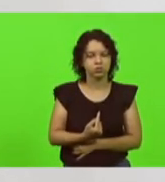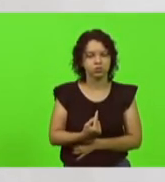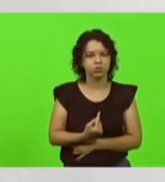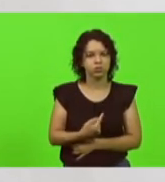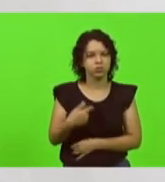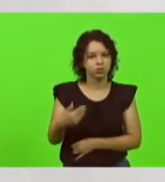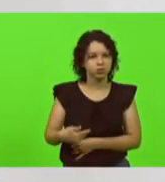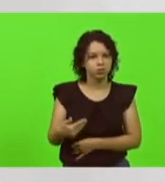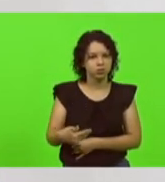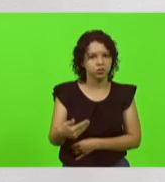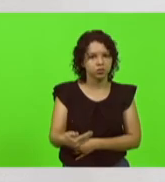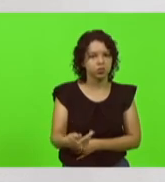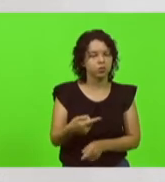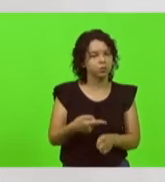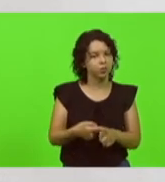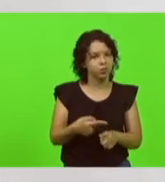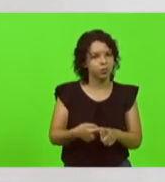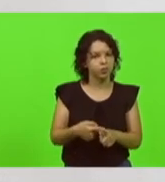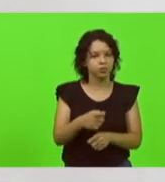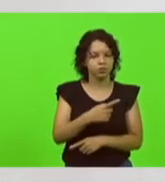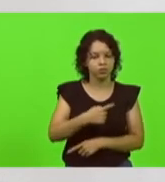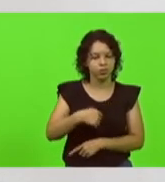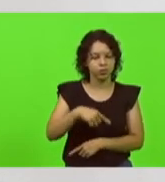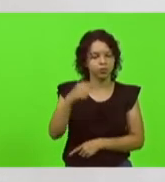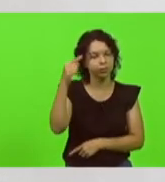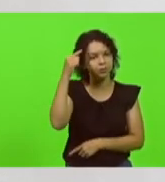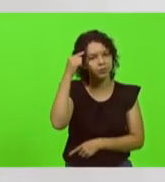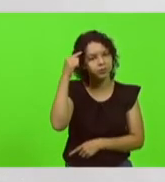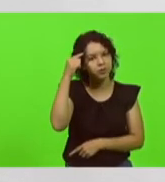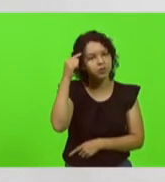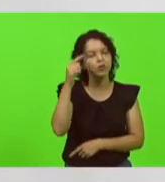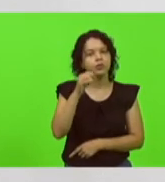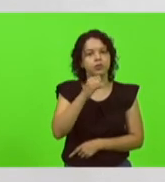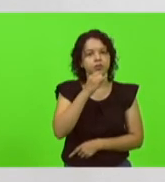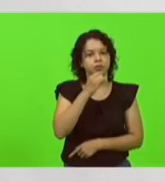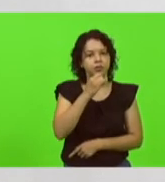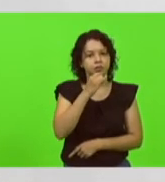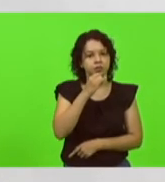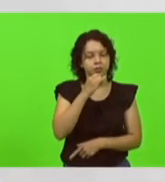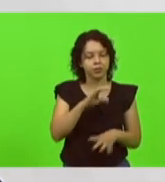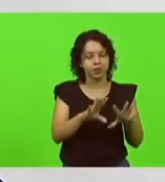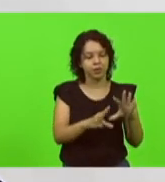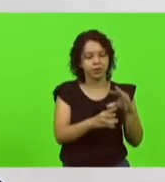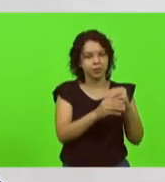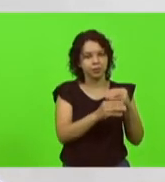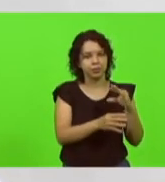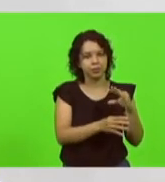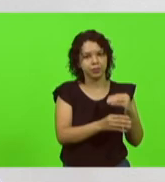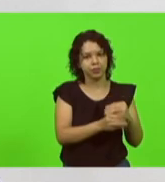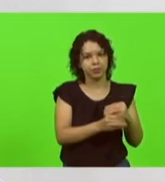Porque quando nós pensamos, por exemplo, em emendas parlamentares,